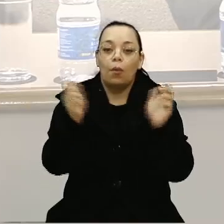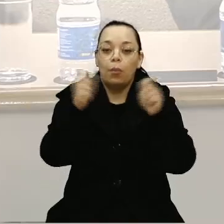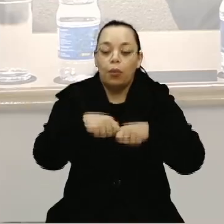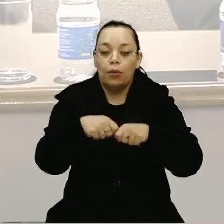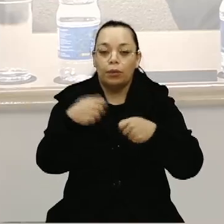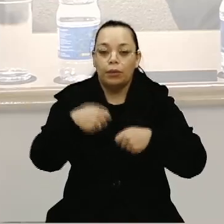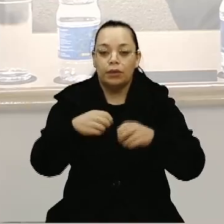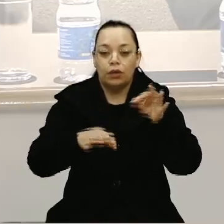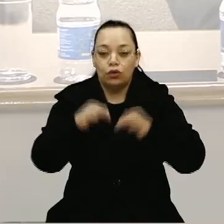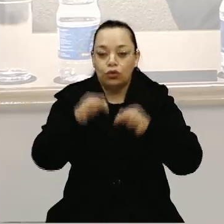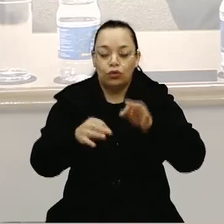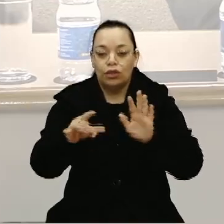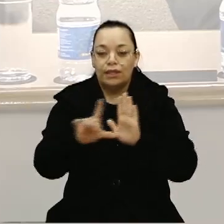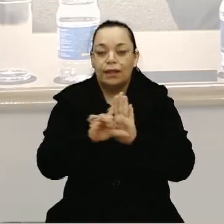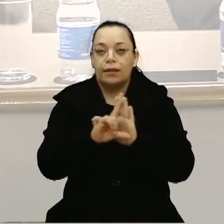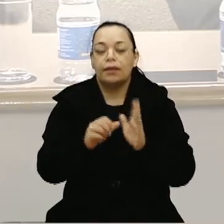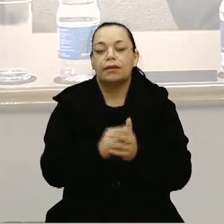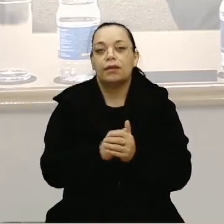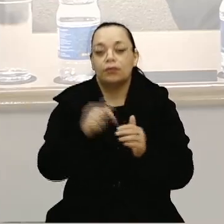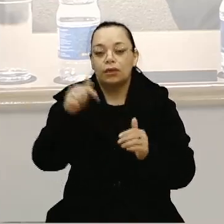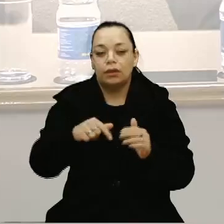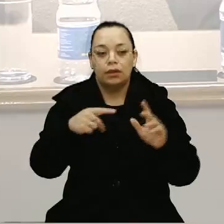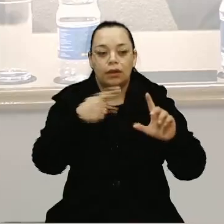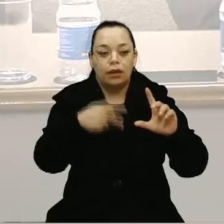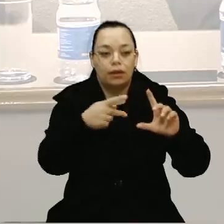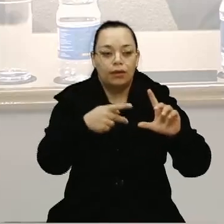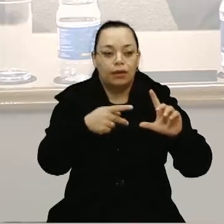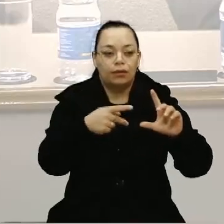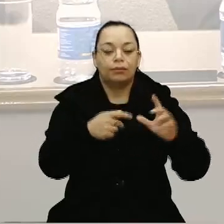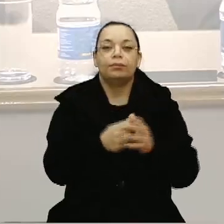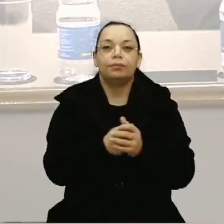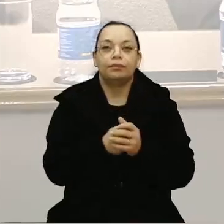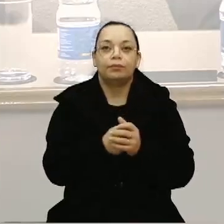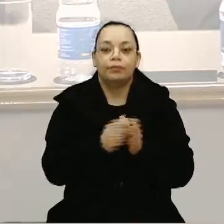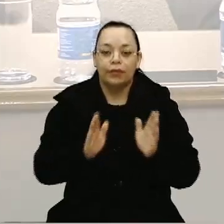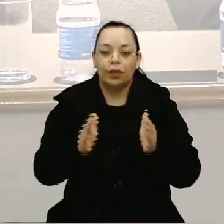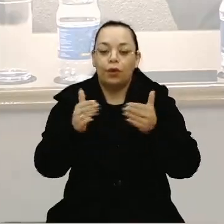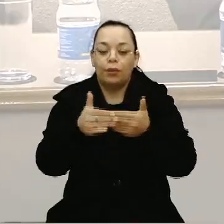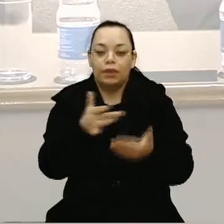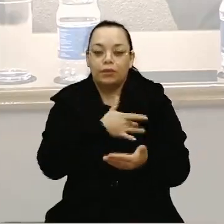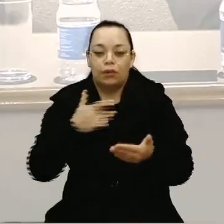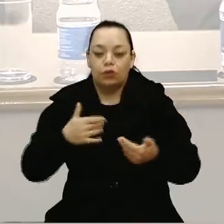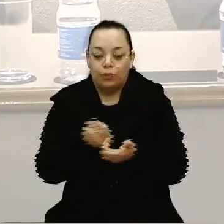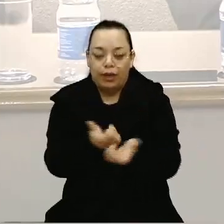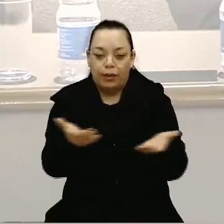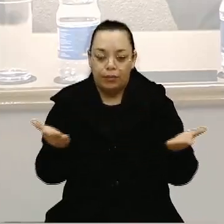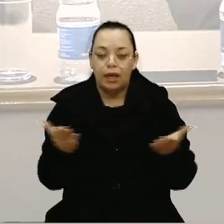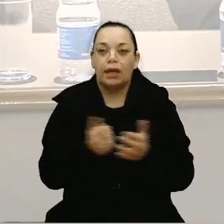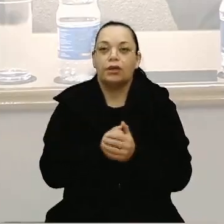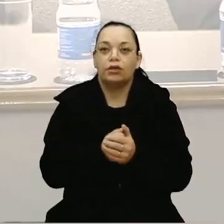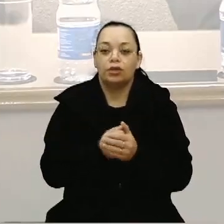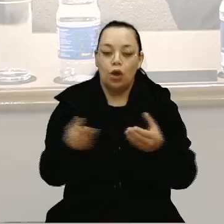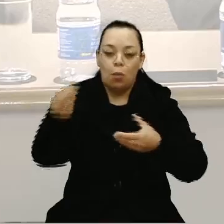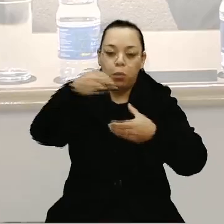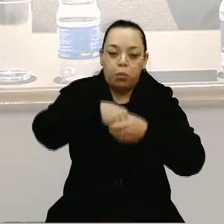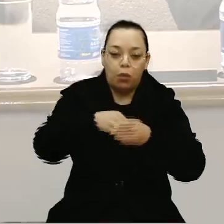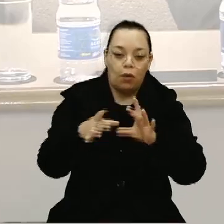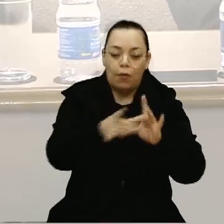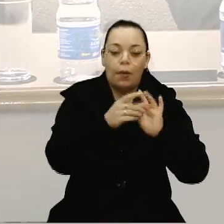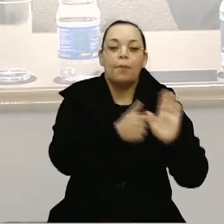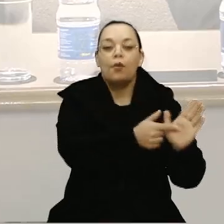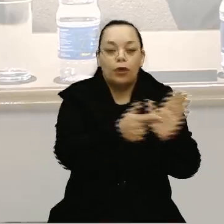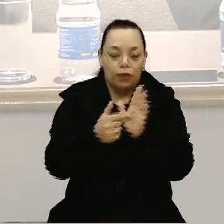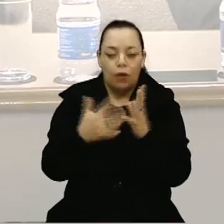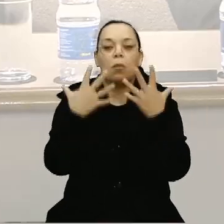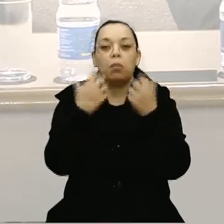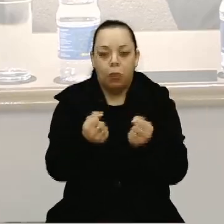Constituição, Justiça e Legislação desta Casa, esta Comissão de Saúde e Meio Ambiente, por seus integrantes, manifesta-se